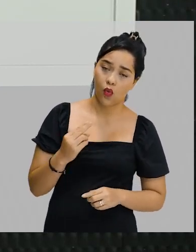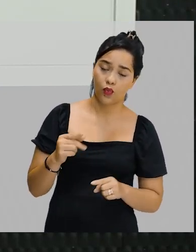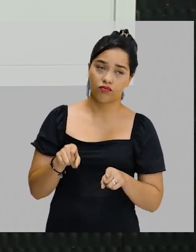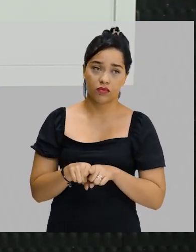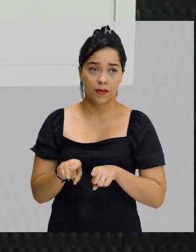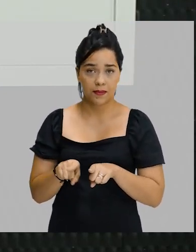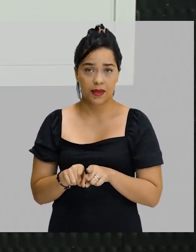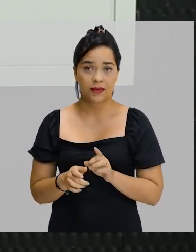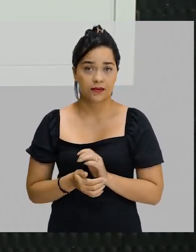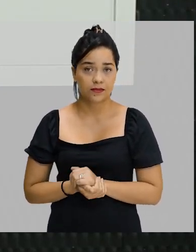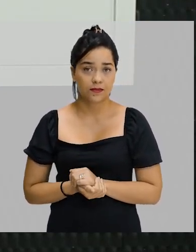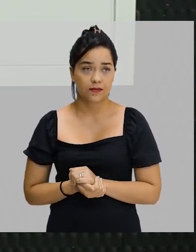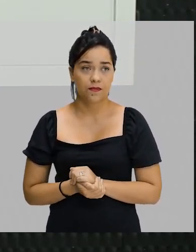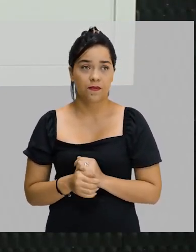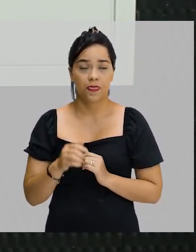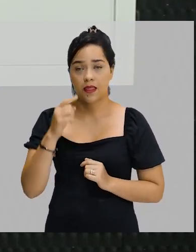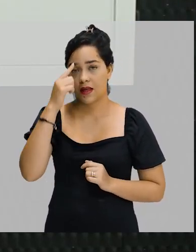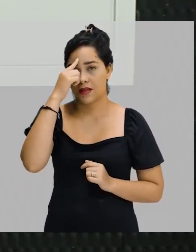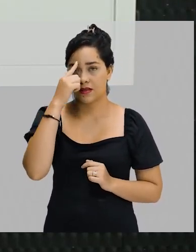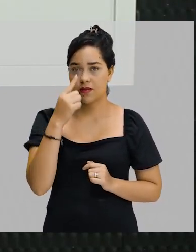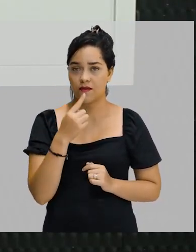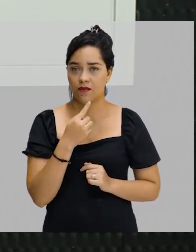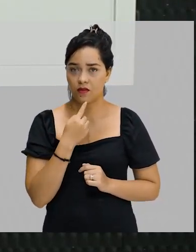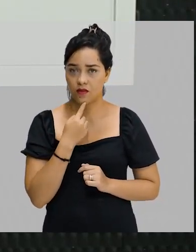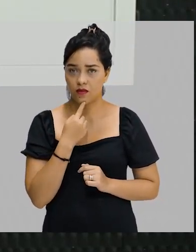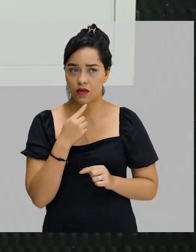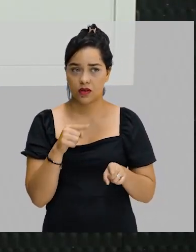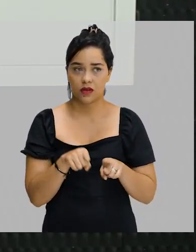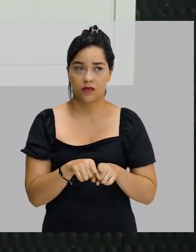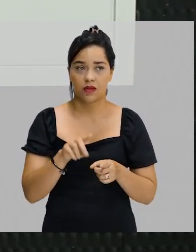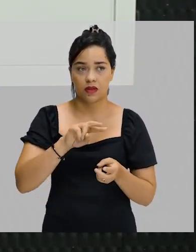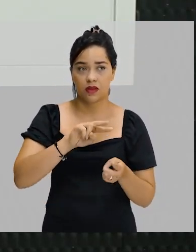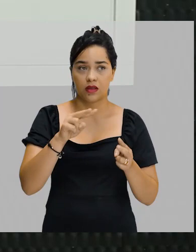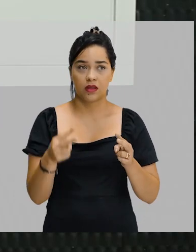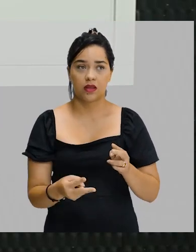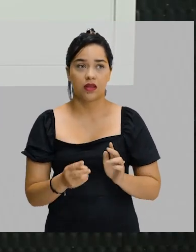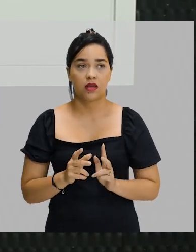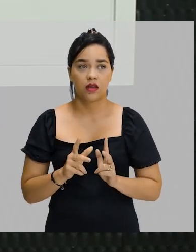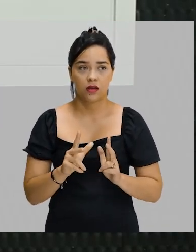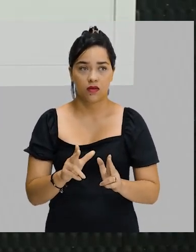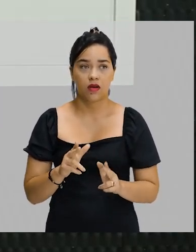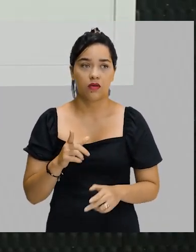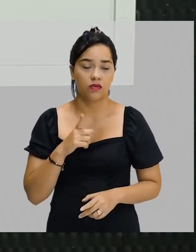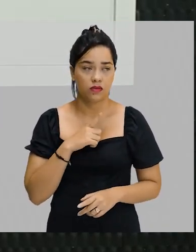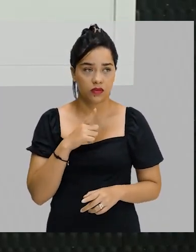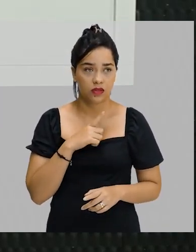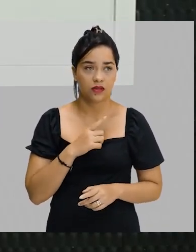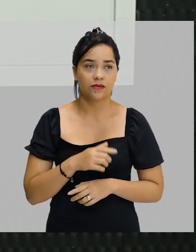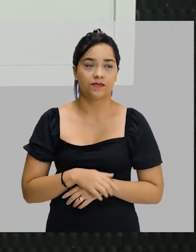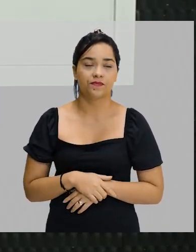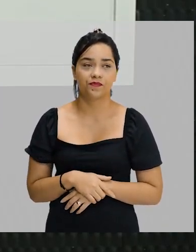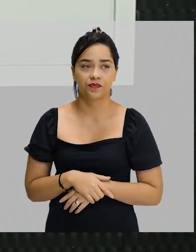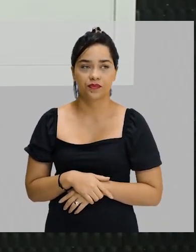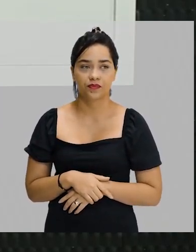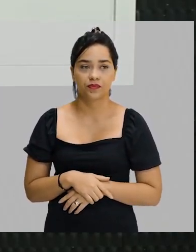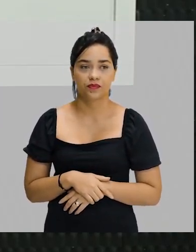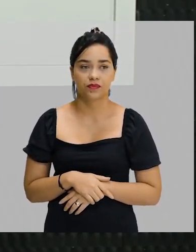ó. Pega essa figura, né, e deita ela igual a outra. Nós vamos ter a mesma situação.